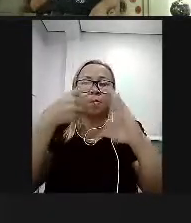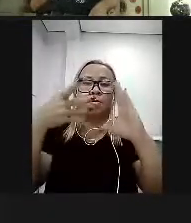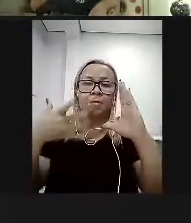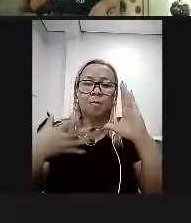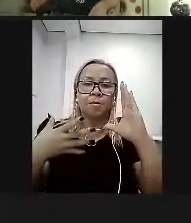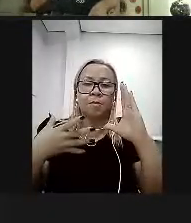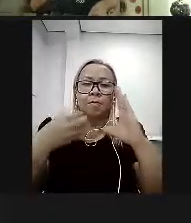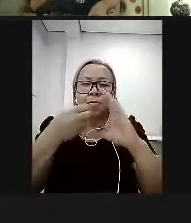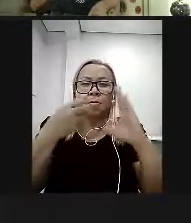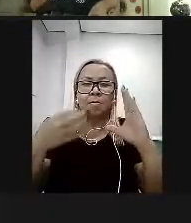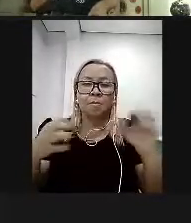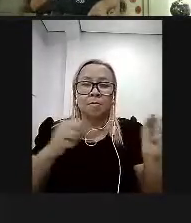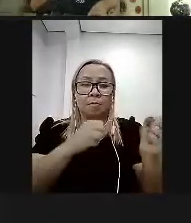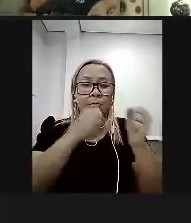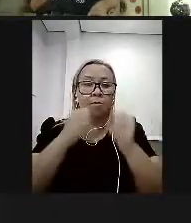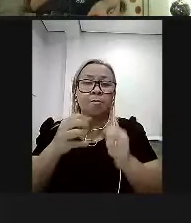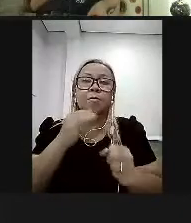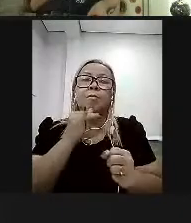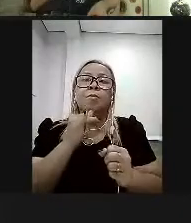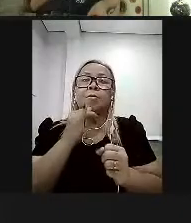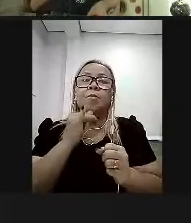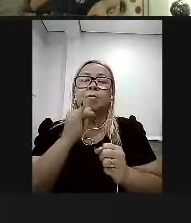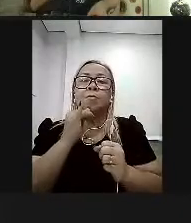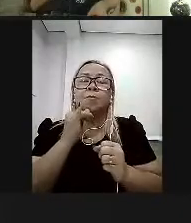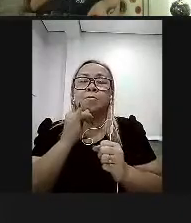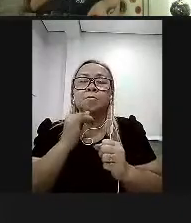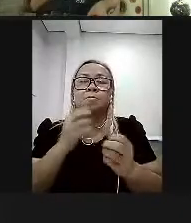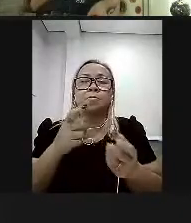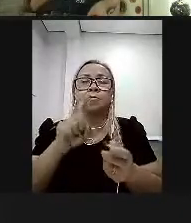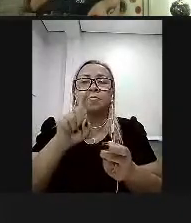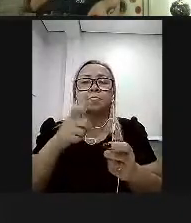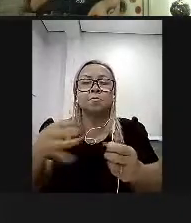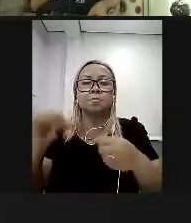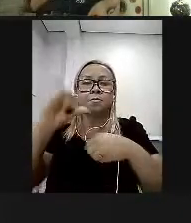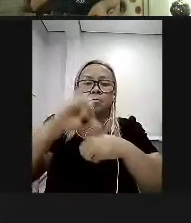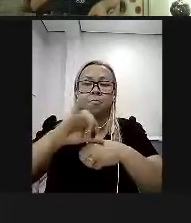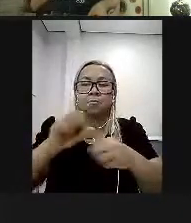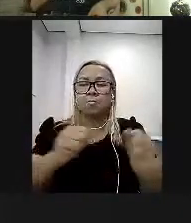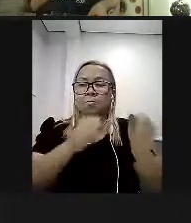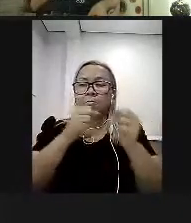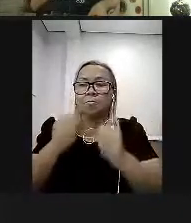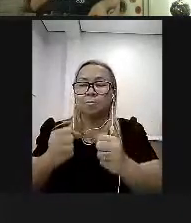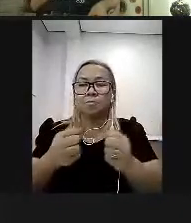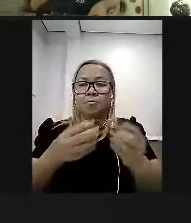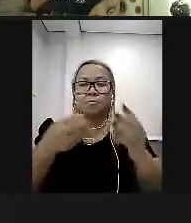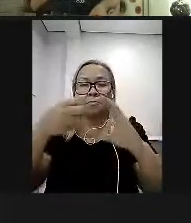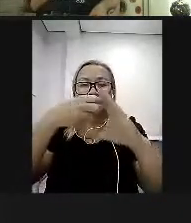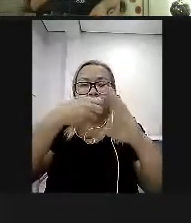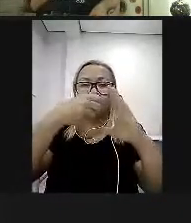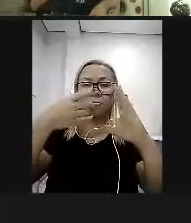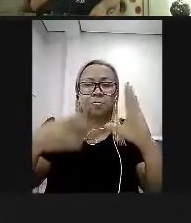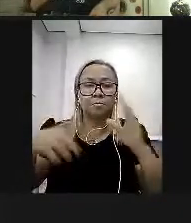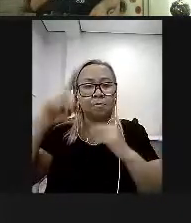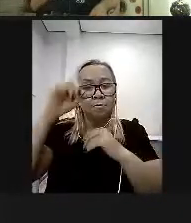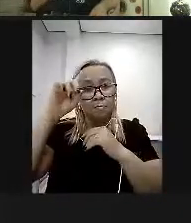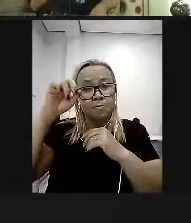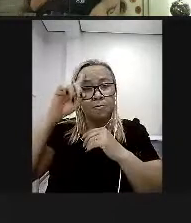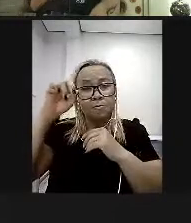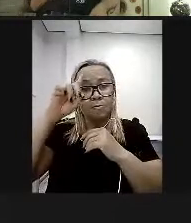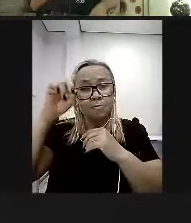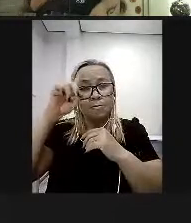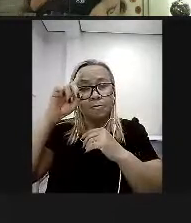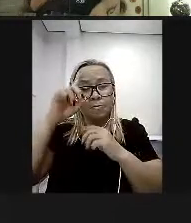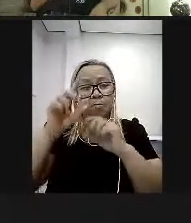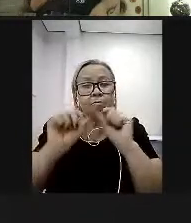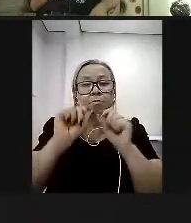do poder, por exemplo, que é o centro do poder, tanto dos aspectos cotidianos, que